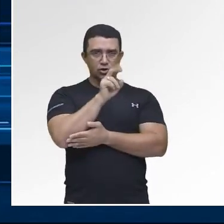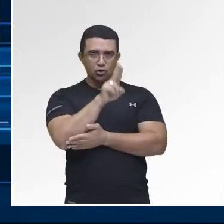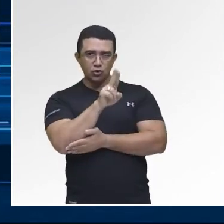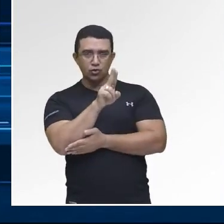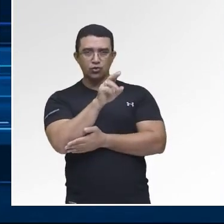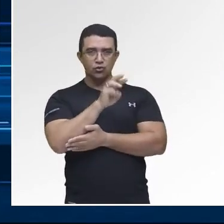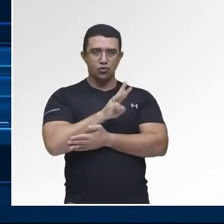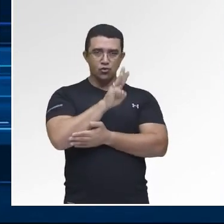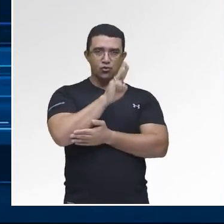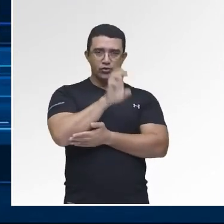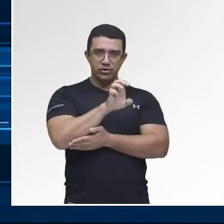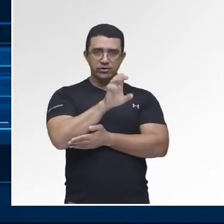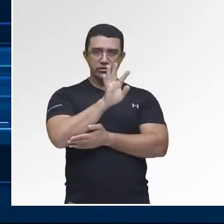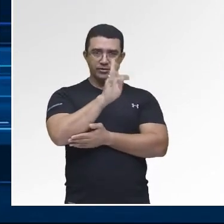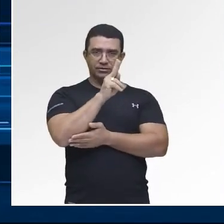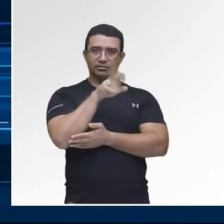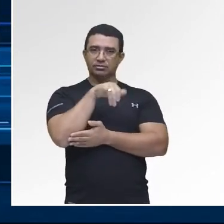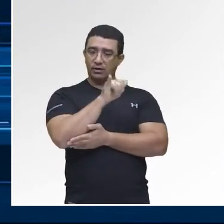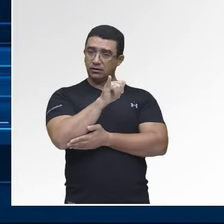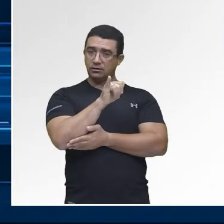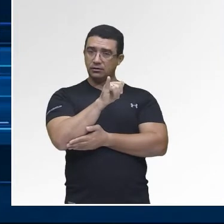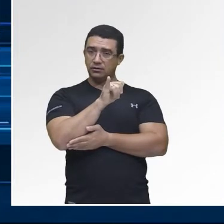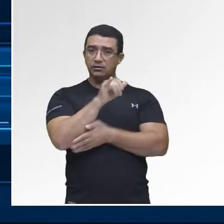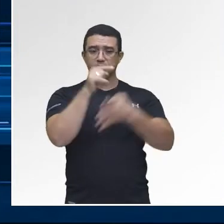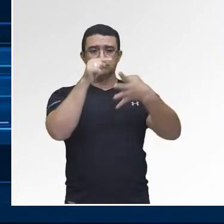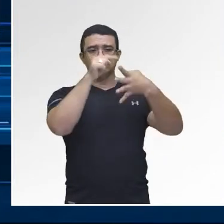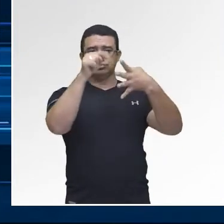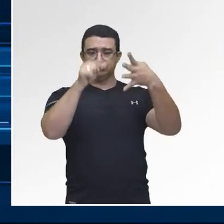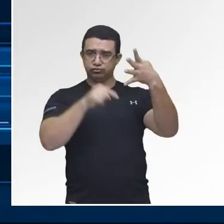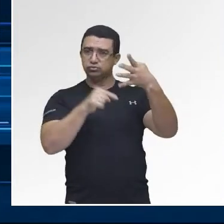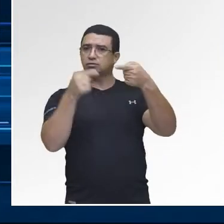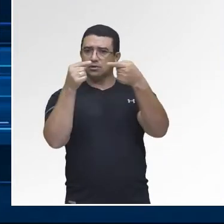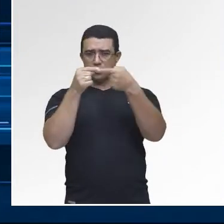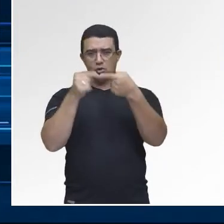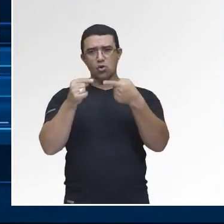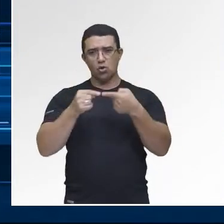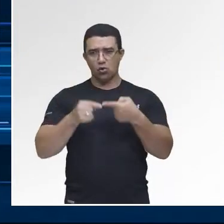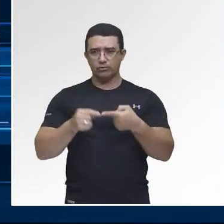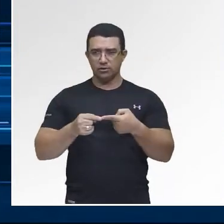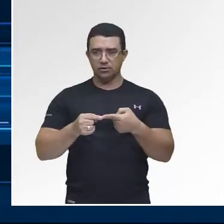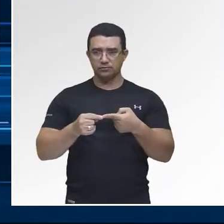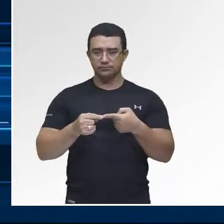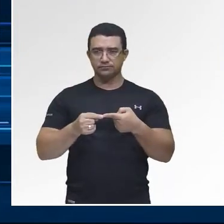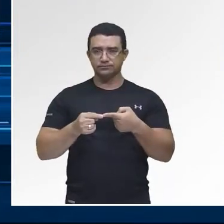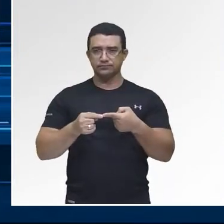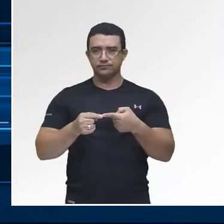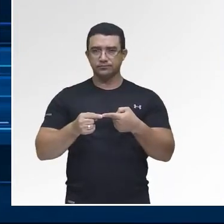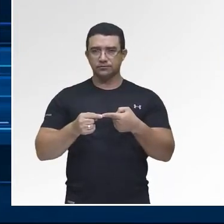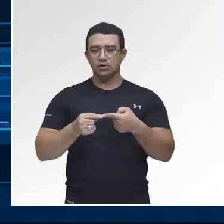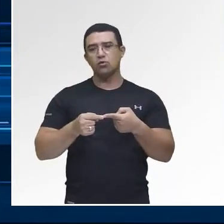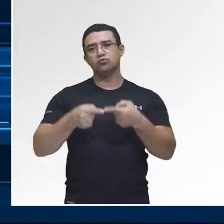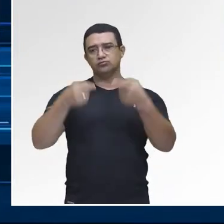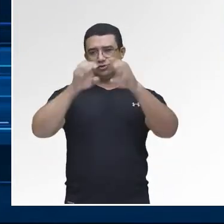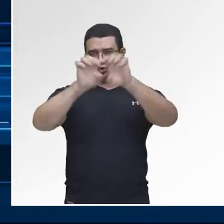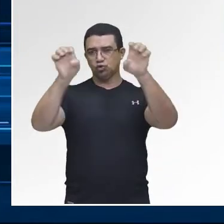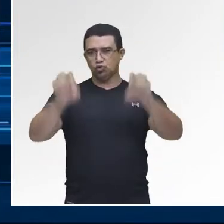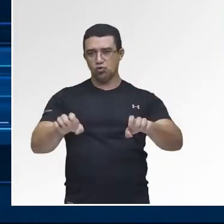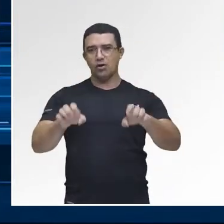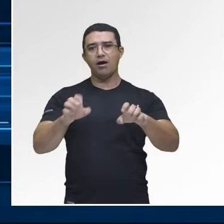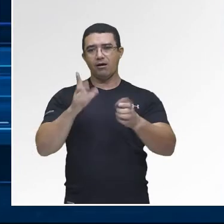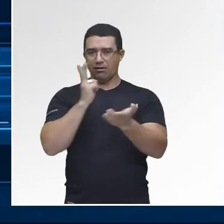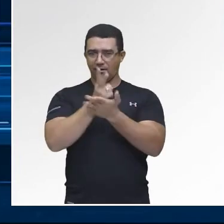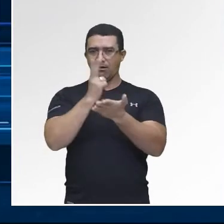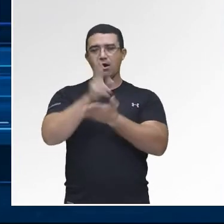inalterado, tá? Porque o sujeito, nenhum dos sujeitos ali é a terceira pessoa do singular, então ele continua sendo have.